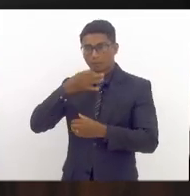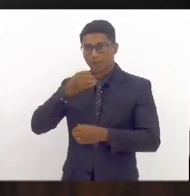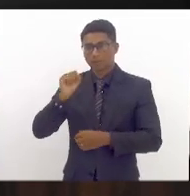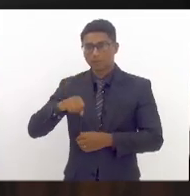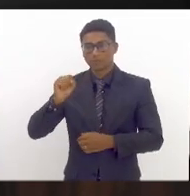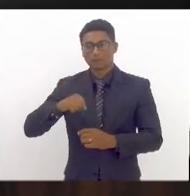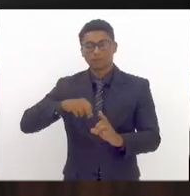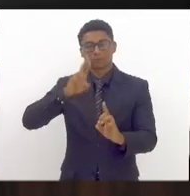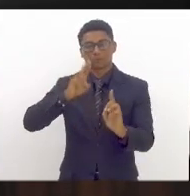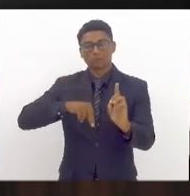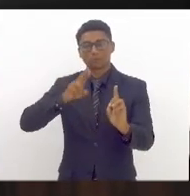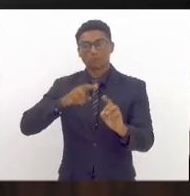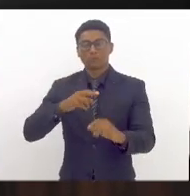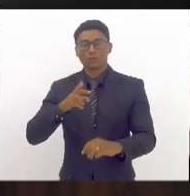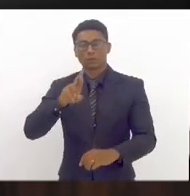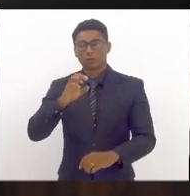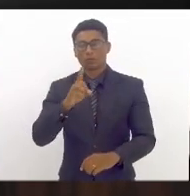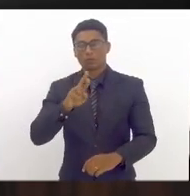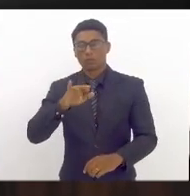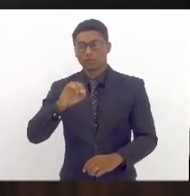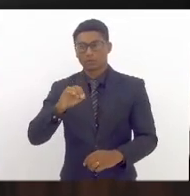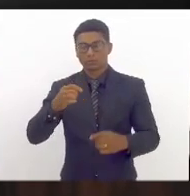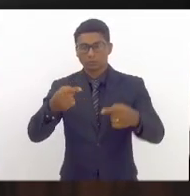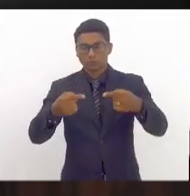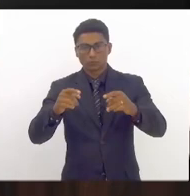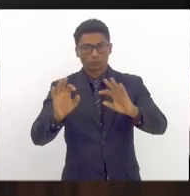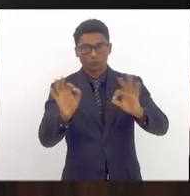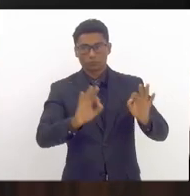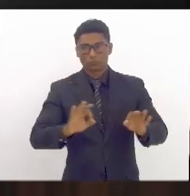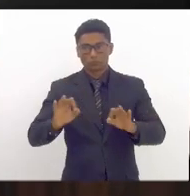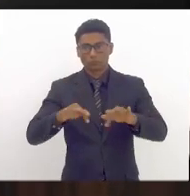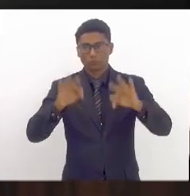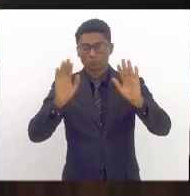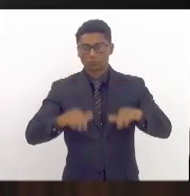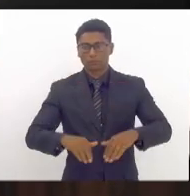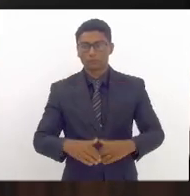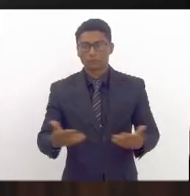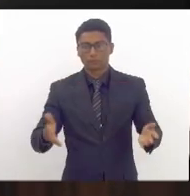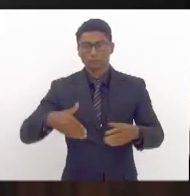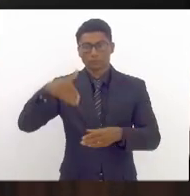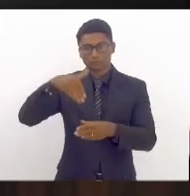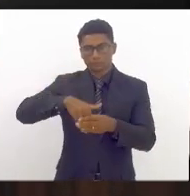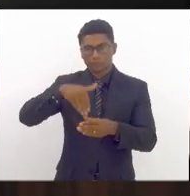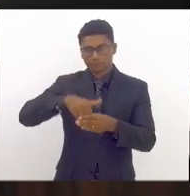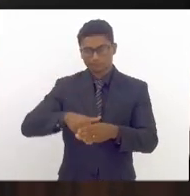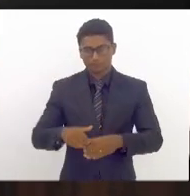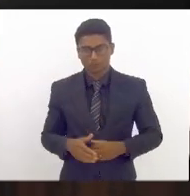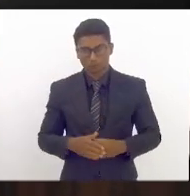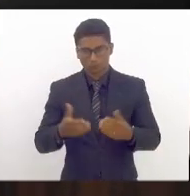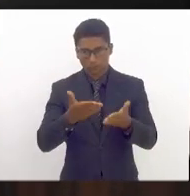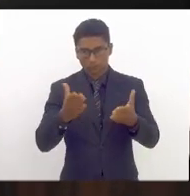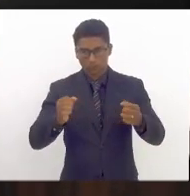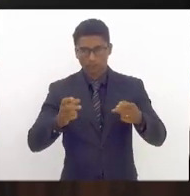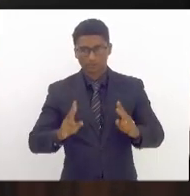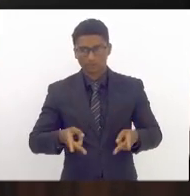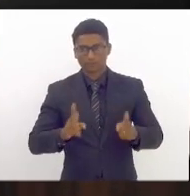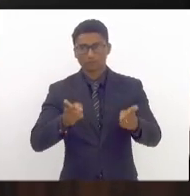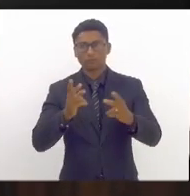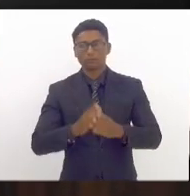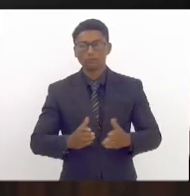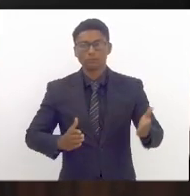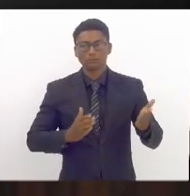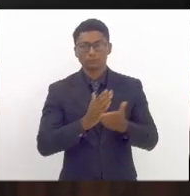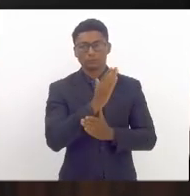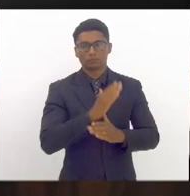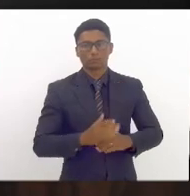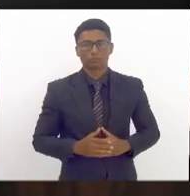Relator, deputado Rodrigo Amorim. Discussão, não havendo que queira discutir, encerrada a discussão em votação. Os senhores que aprovam, mandem-se como estão.